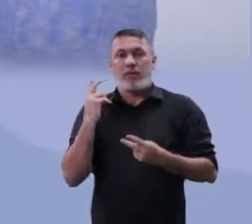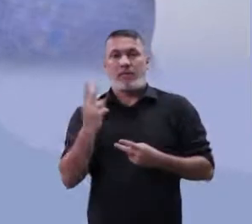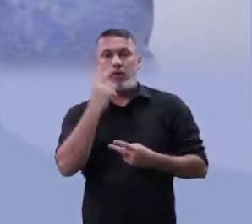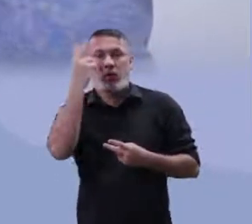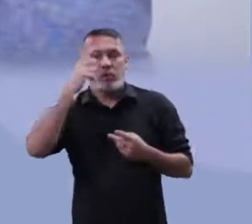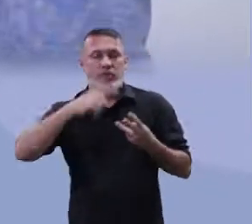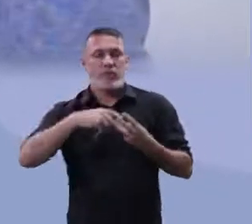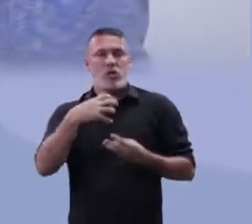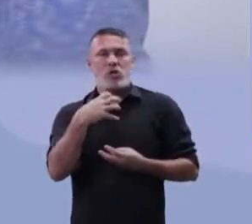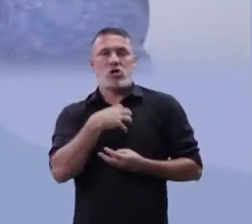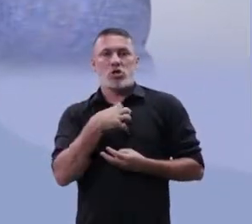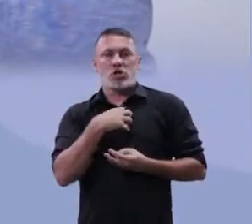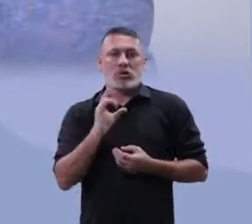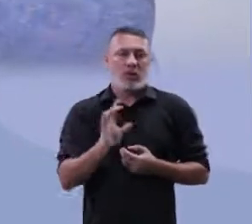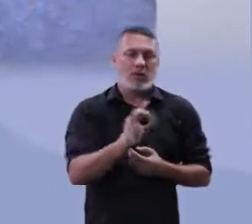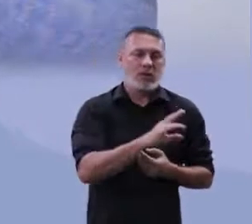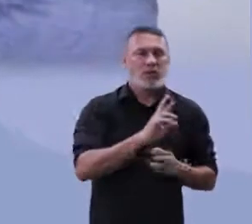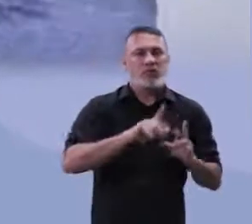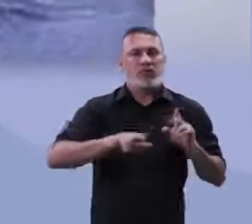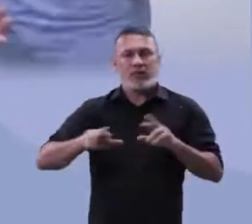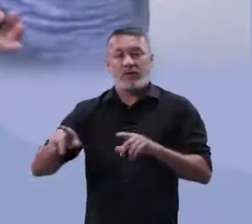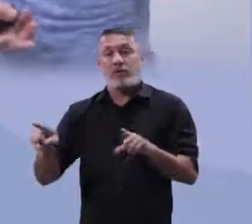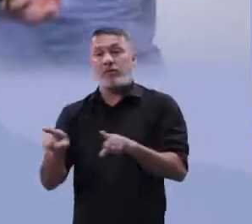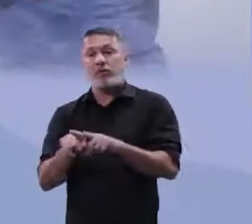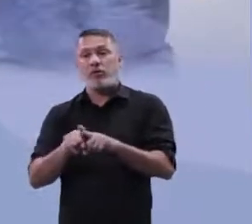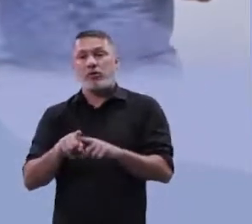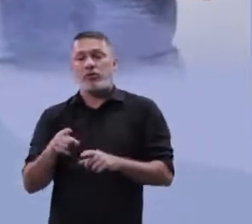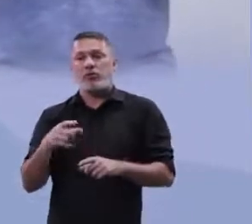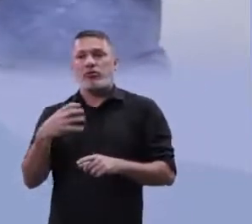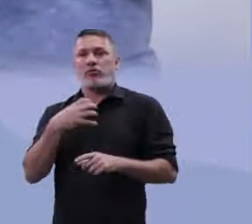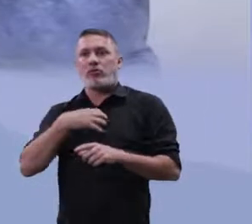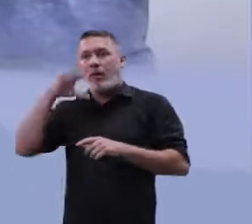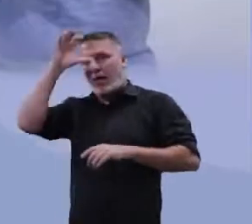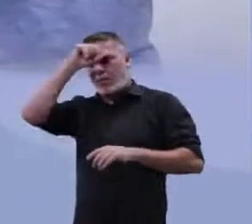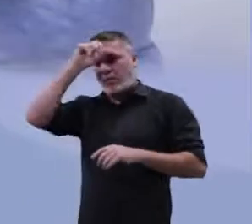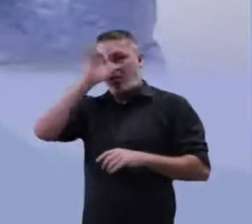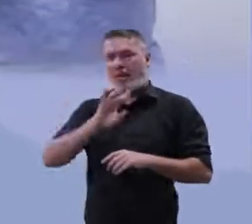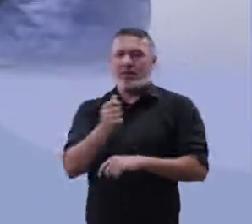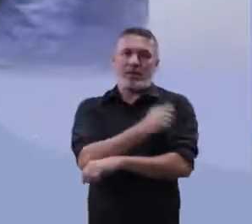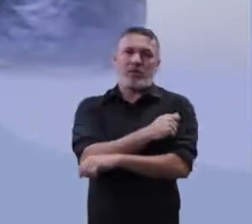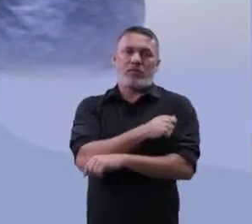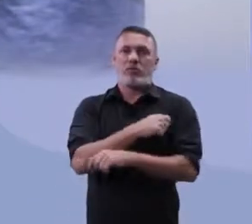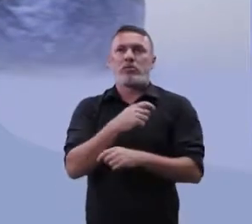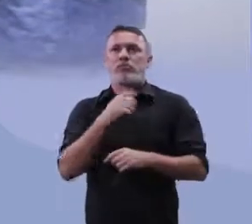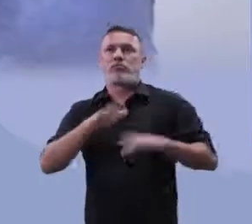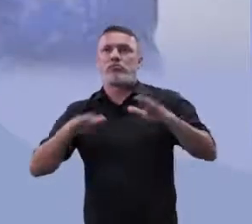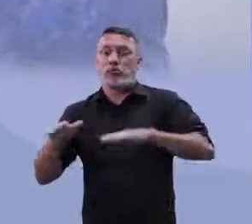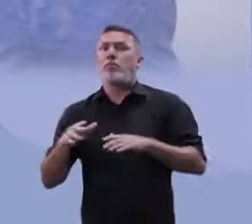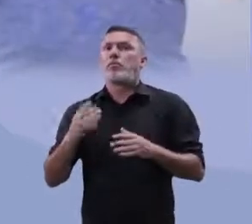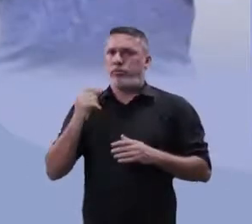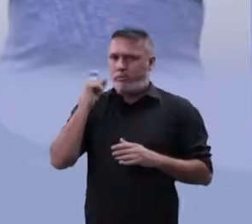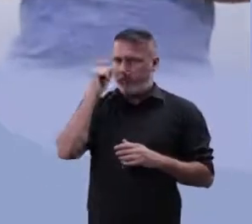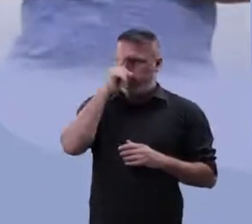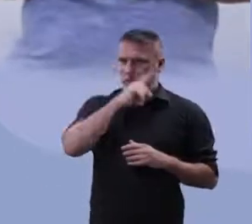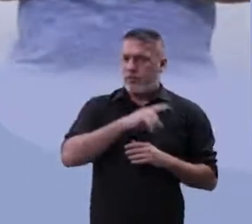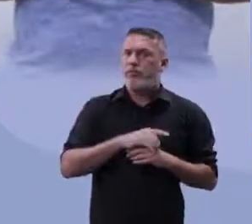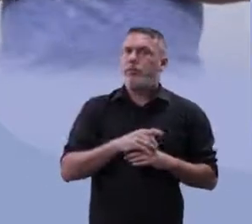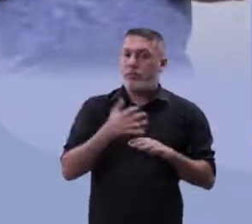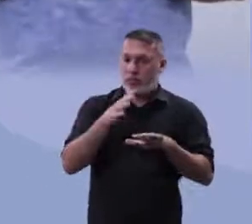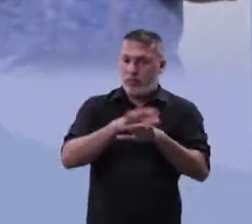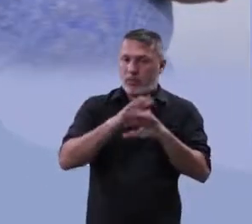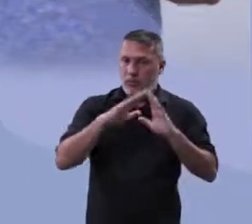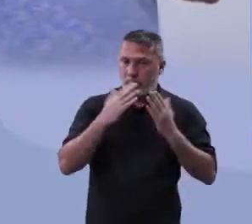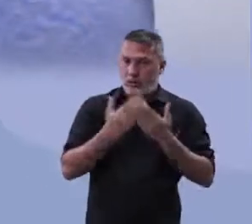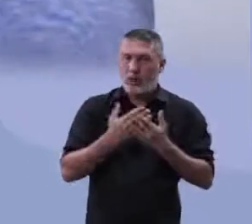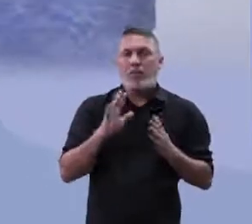valorizar o ritmo, entender o ritmo diferente de cada um e o estilo de aprendizagem de cada aluno. É muito difícil você fazer